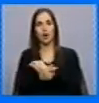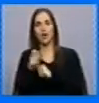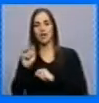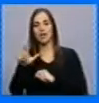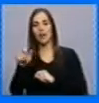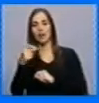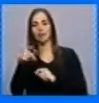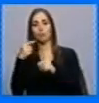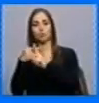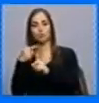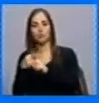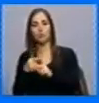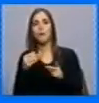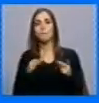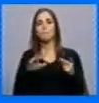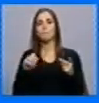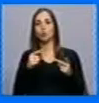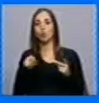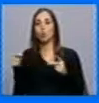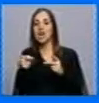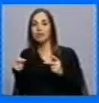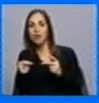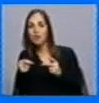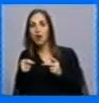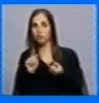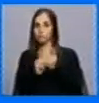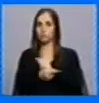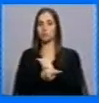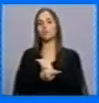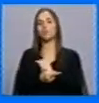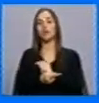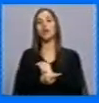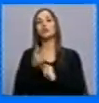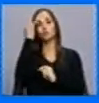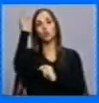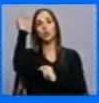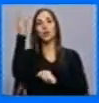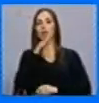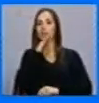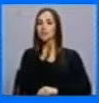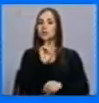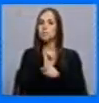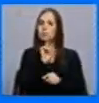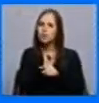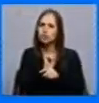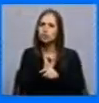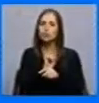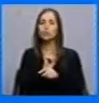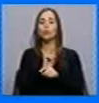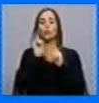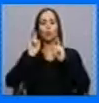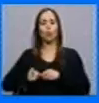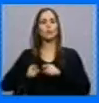um próton com carga negativa e o que diz a teoria é que mesmo no início do universo